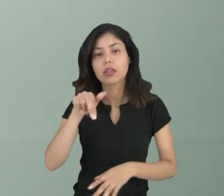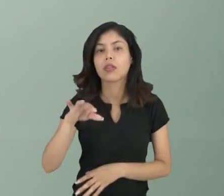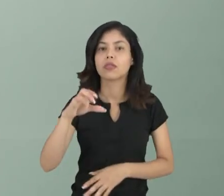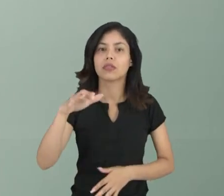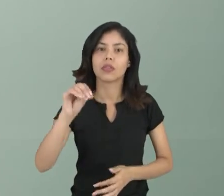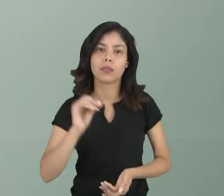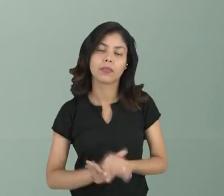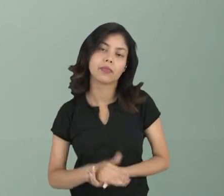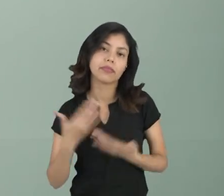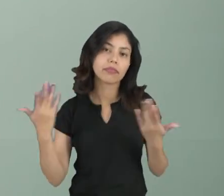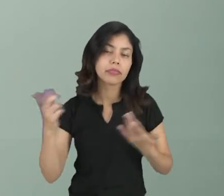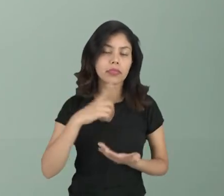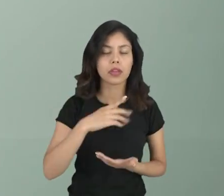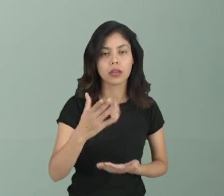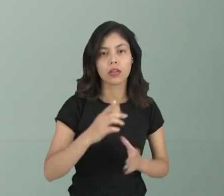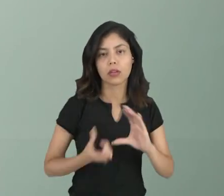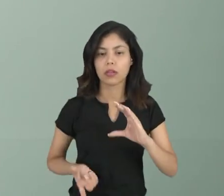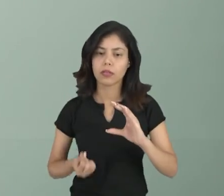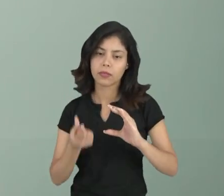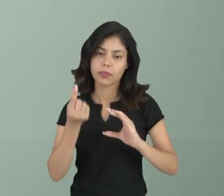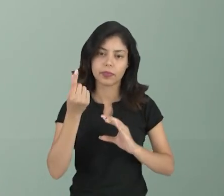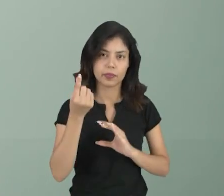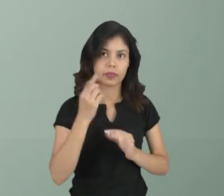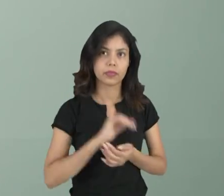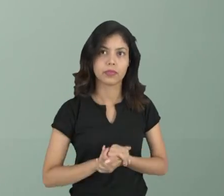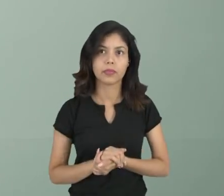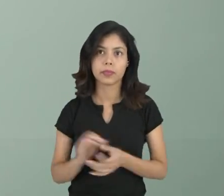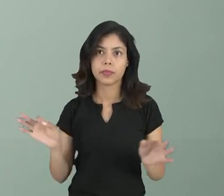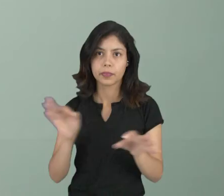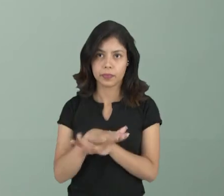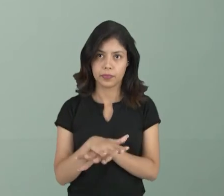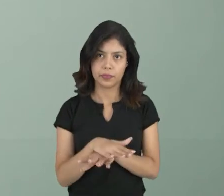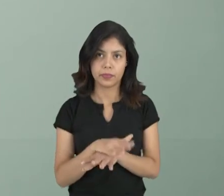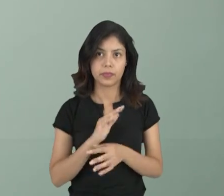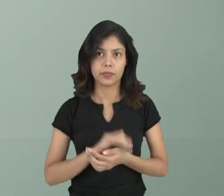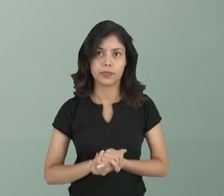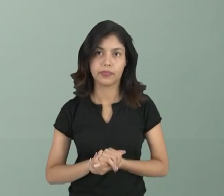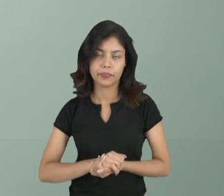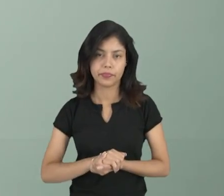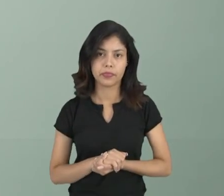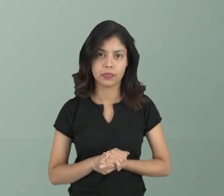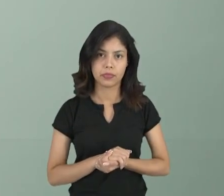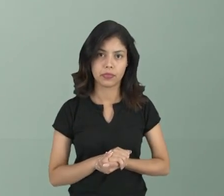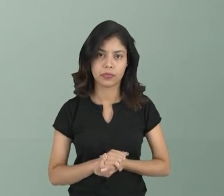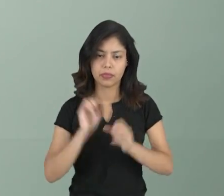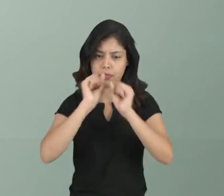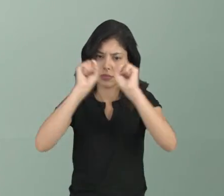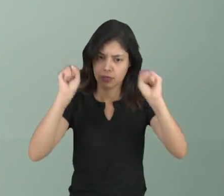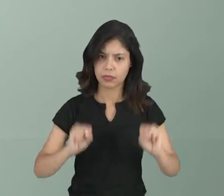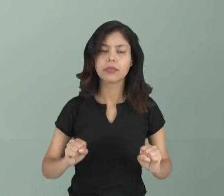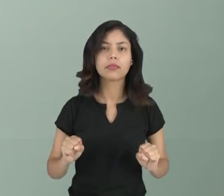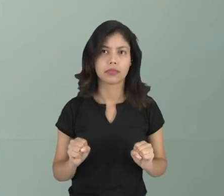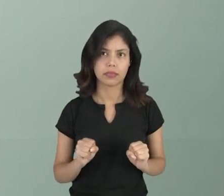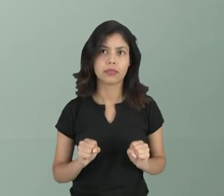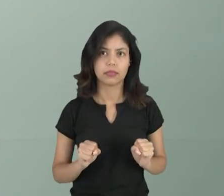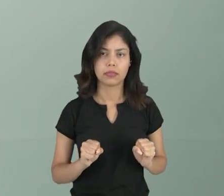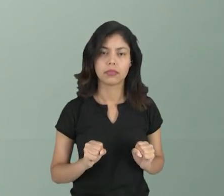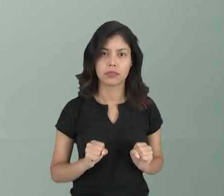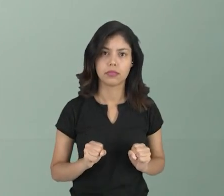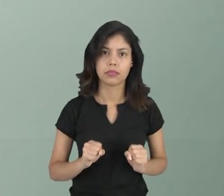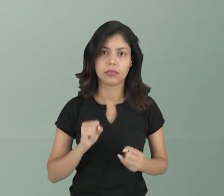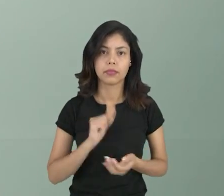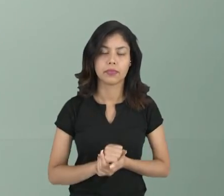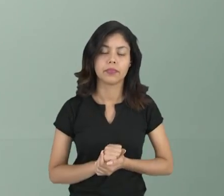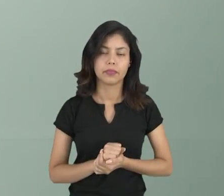Soviética, a gente tem, então, o capitalismo, né, que ele acaba se tornando, né, esse sistema, né, que ele